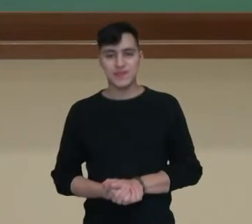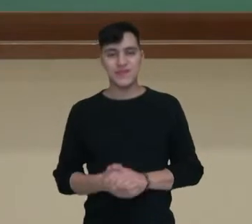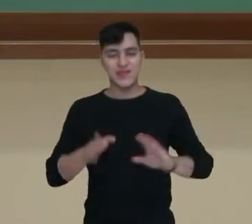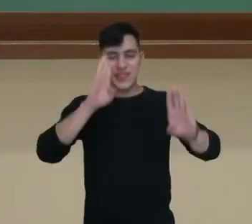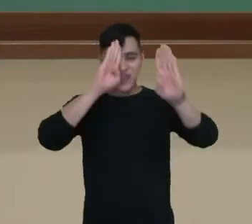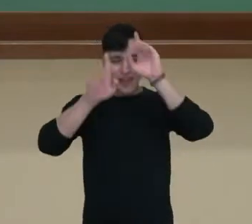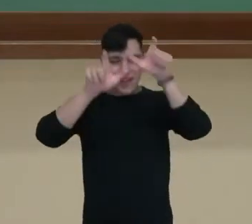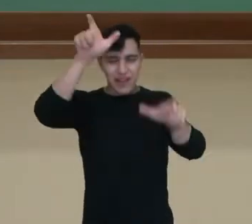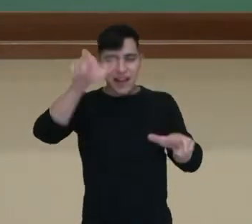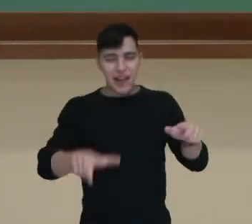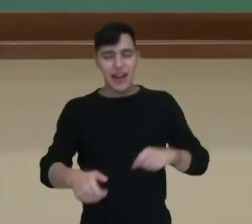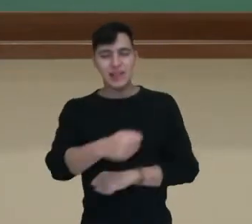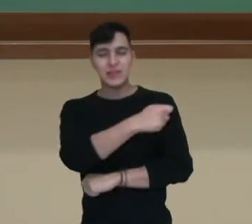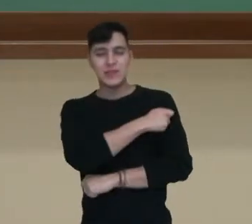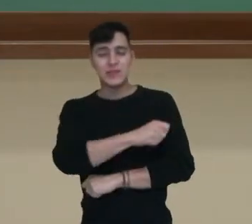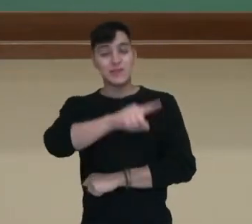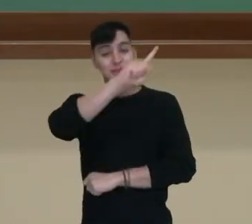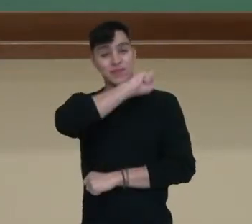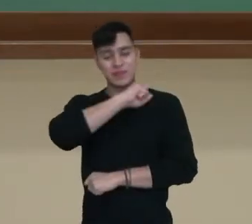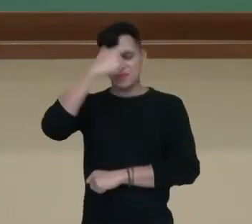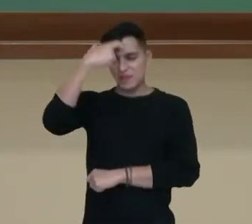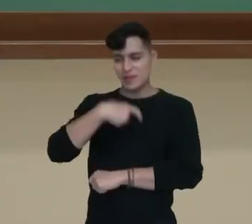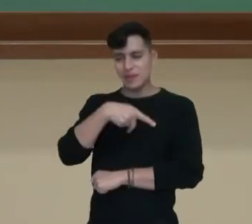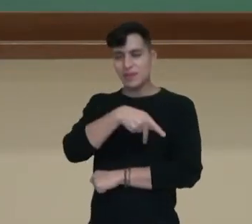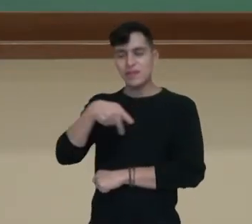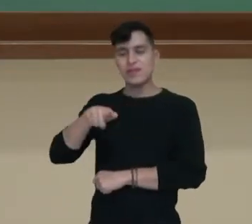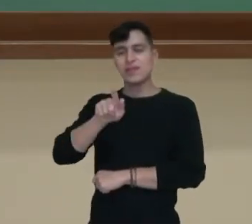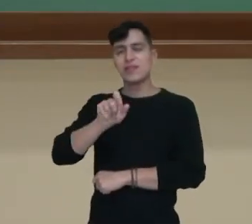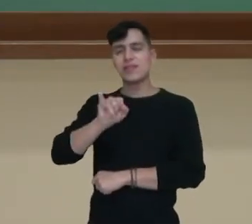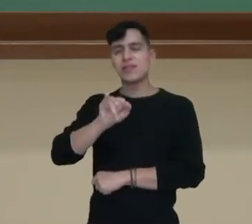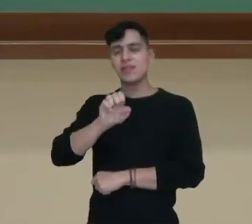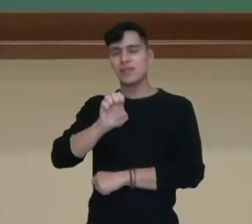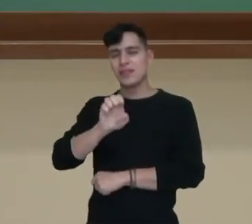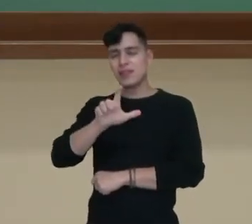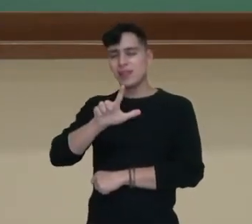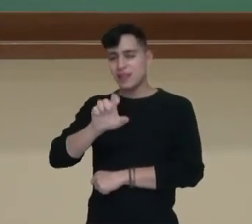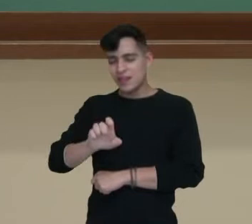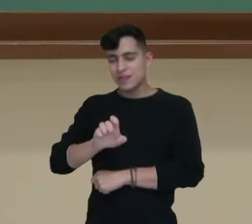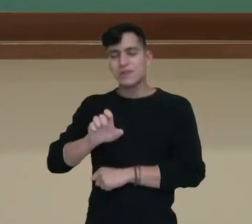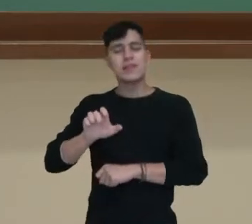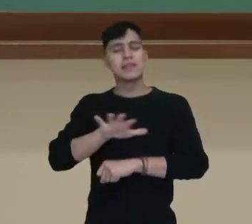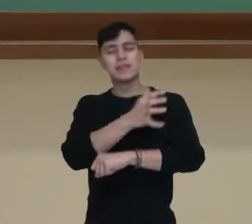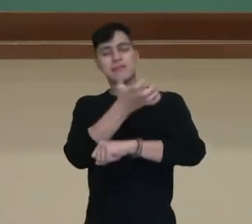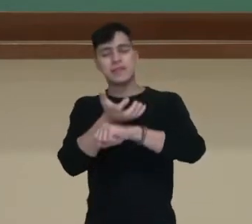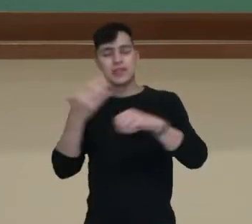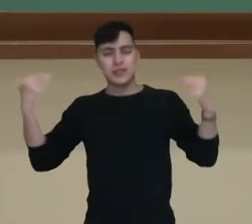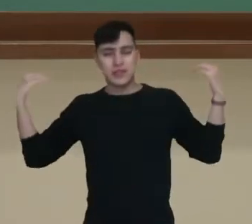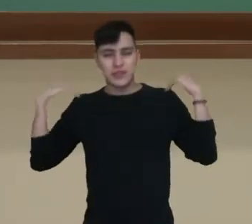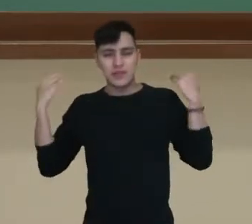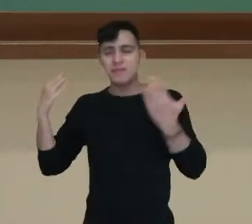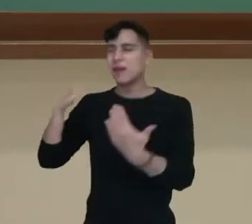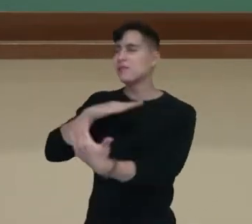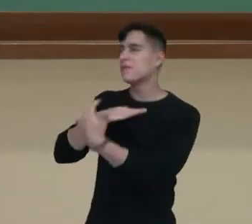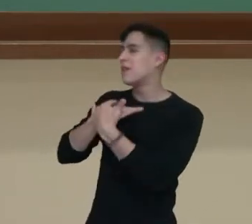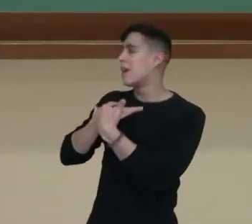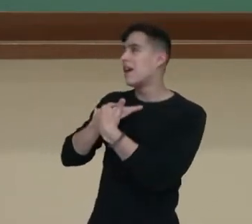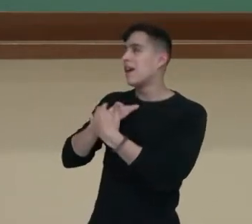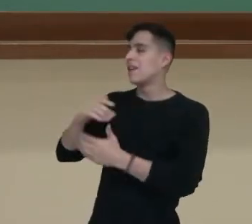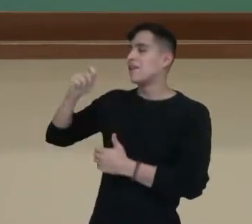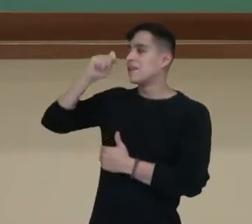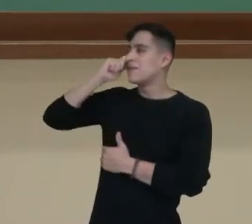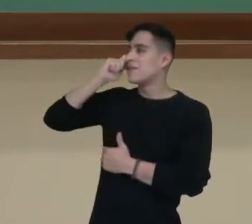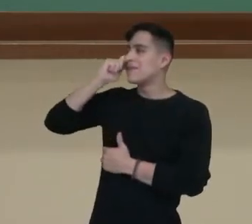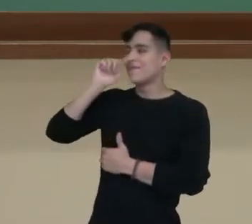Olá, estudantes da primeira série, eu sou a professora Gisele Souza de Educação Física e hoje quem vai nos ajudar é o Lucas. Oi,